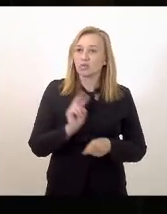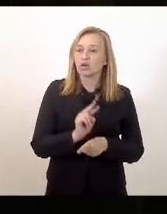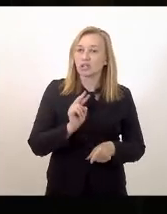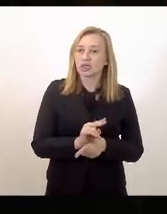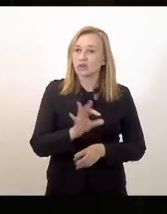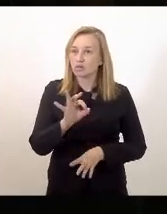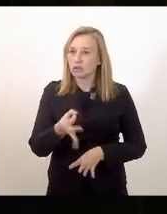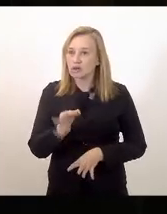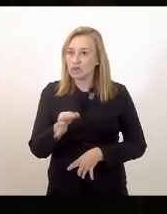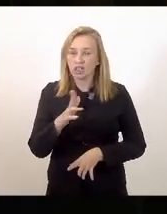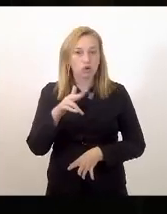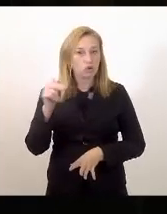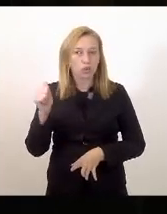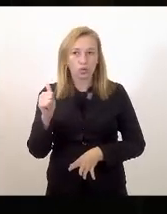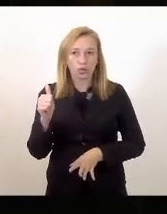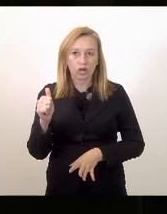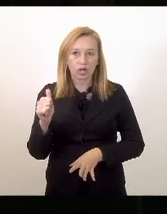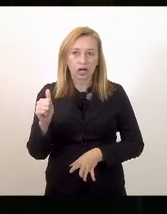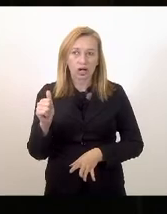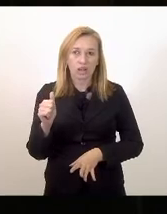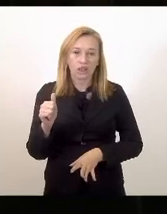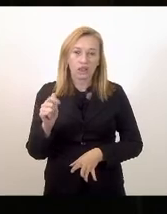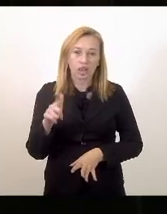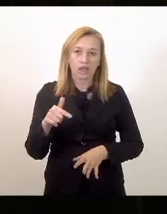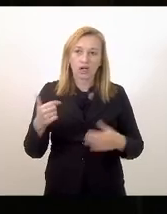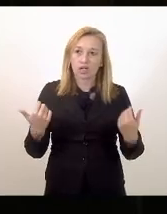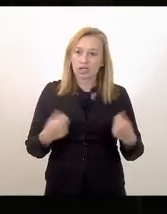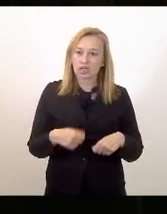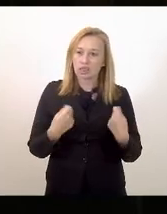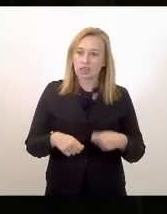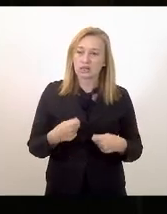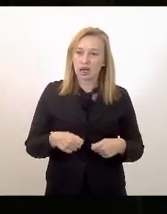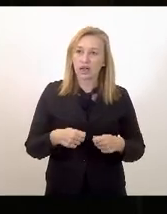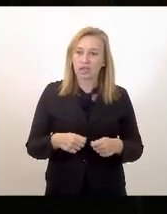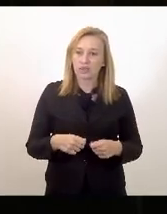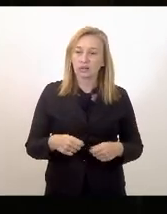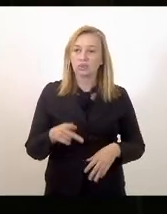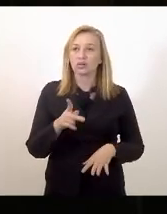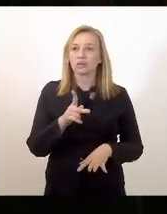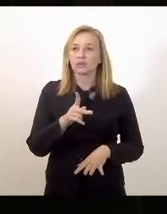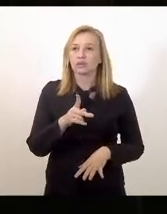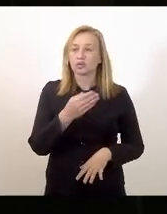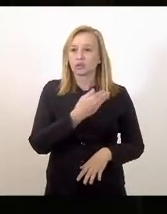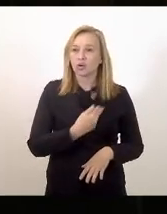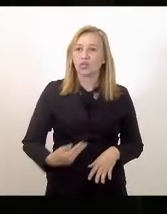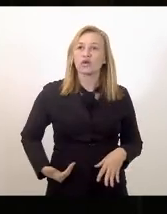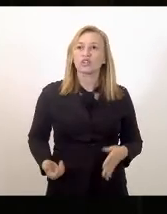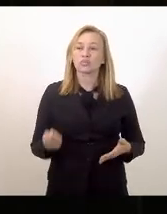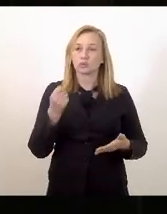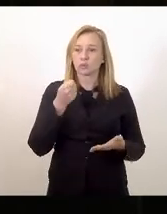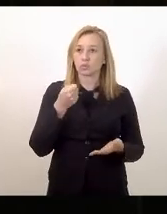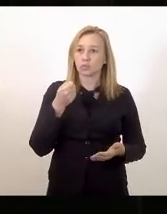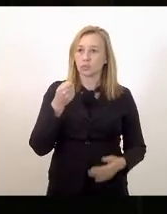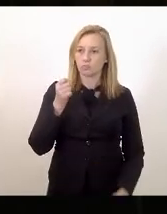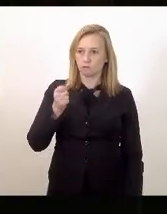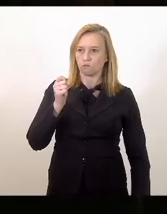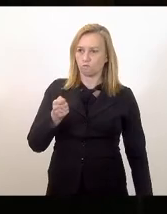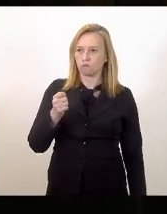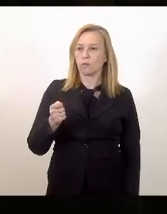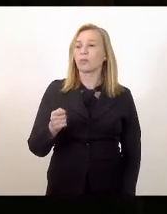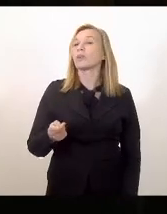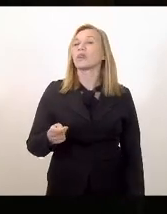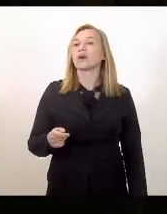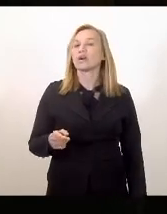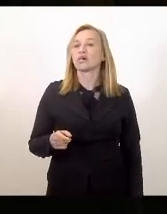óbvio nunca foi tão necessário diante de um governo autoritário, diante de um governo que